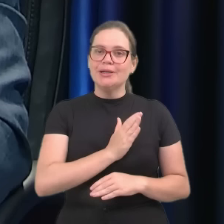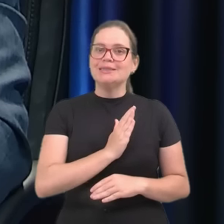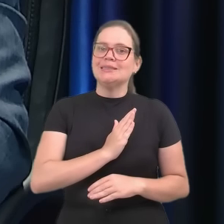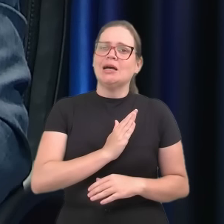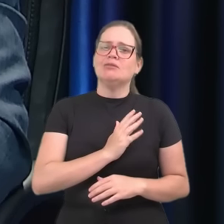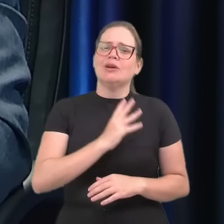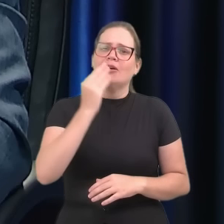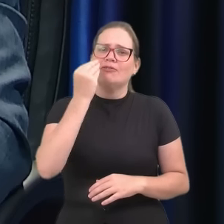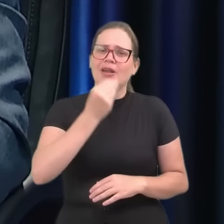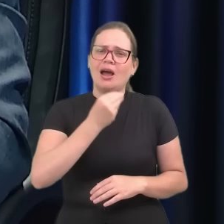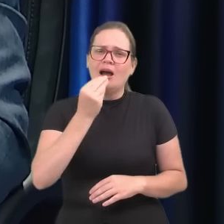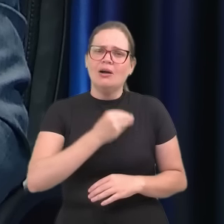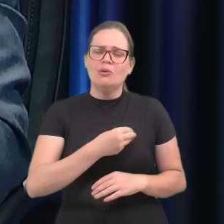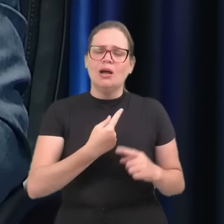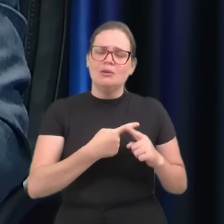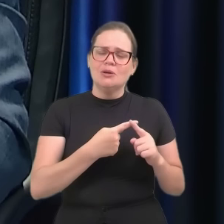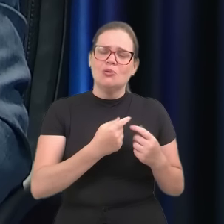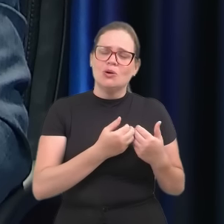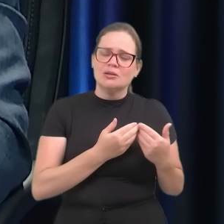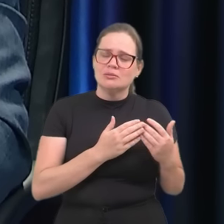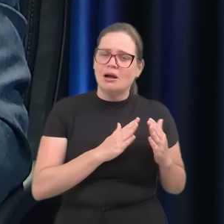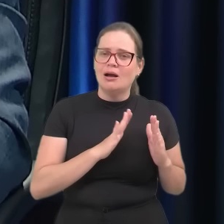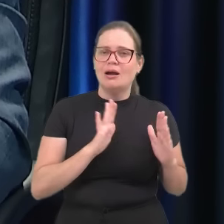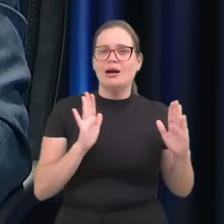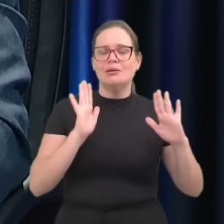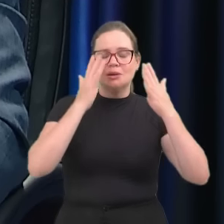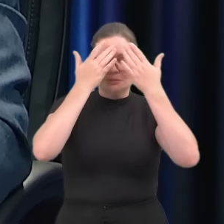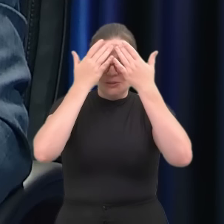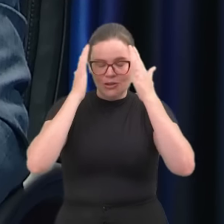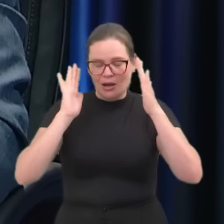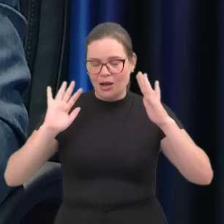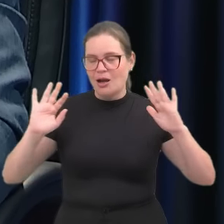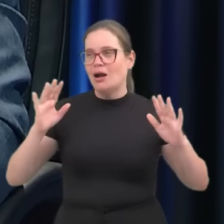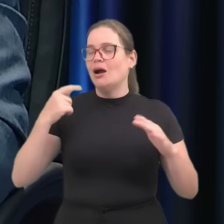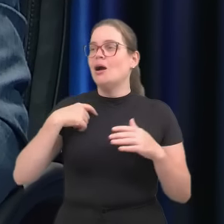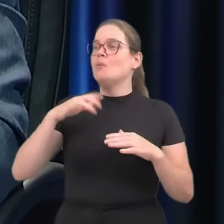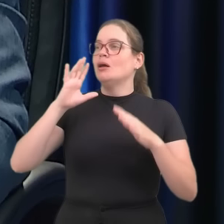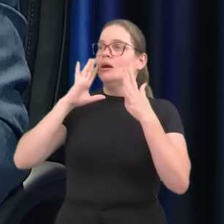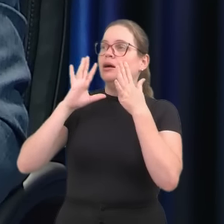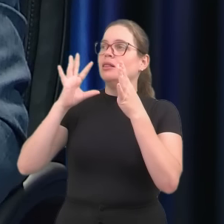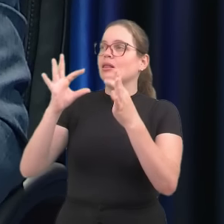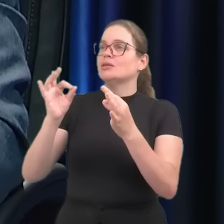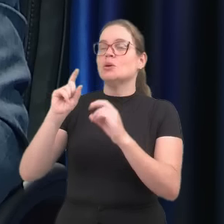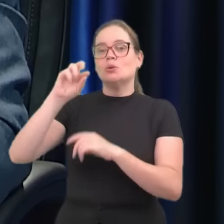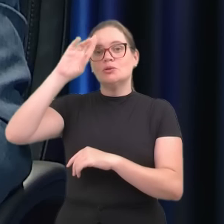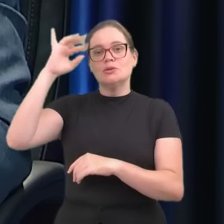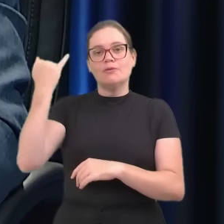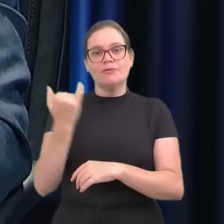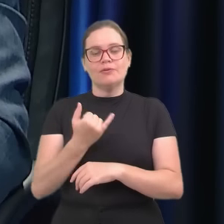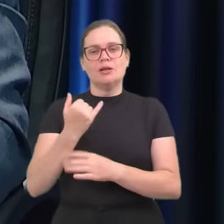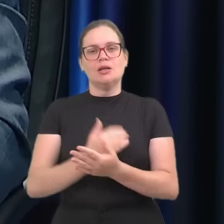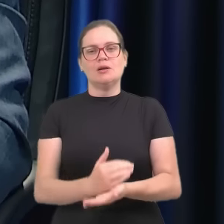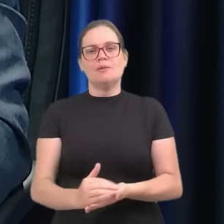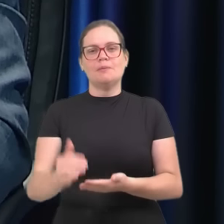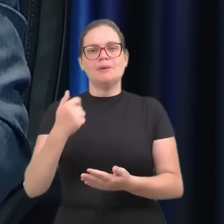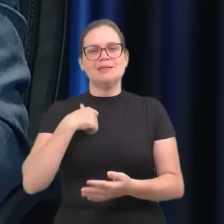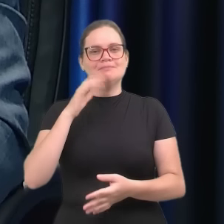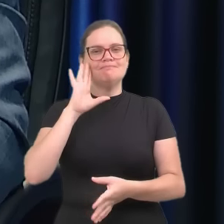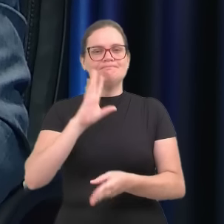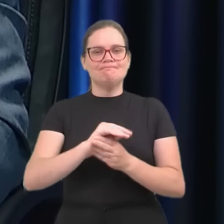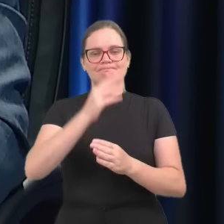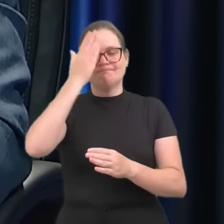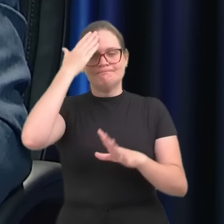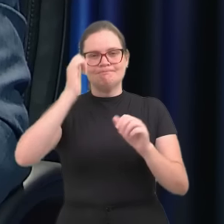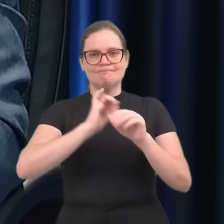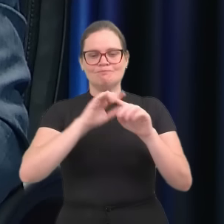a mente se abre, o coração abriu, os olhos abriram, ele passou a enxergar que o universo criador é limitado, mas que Deus